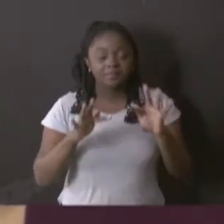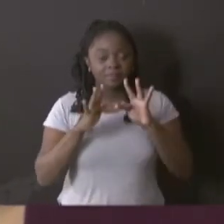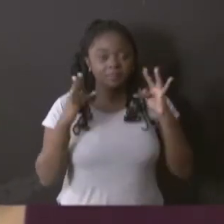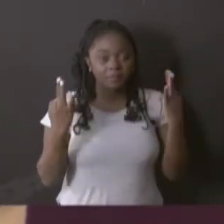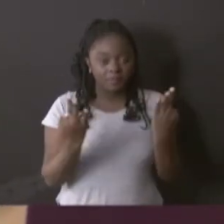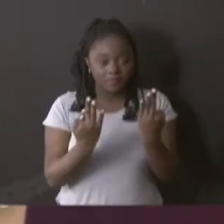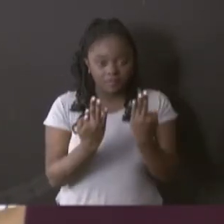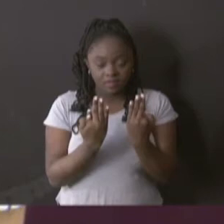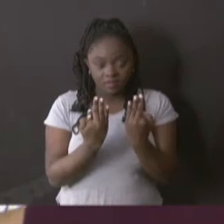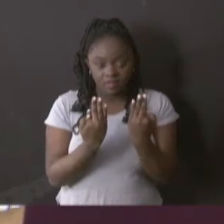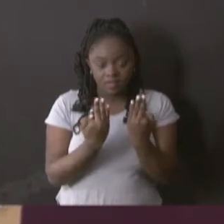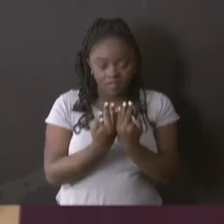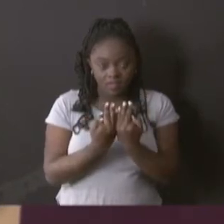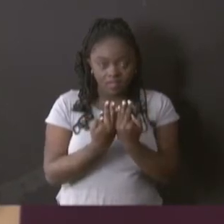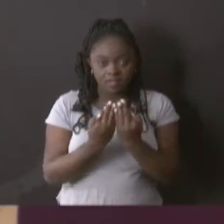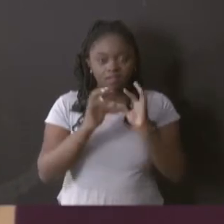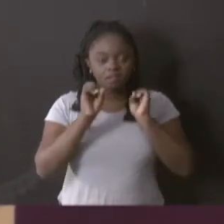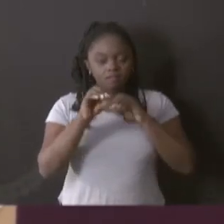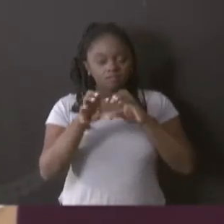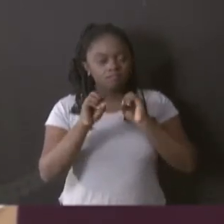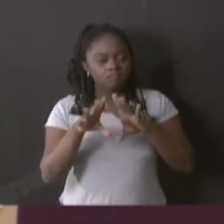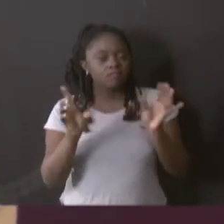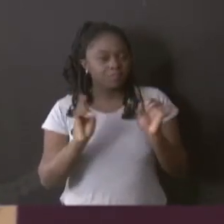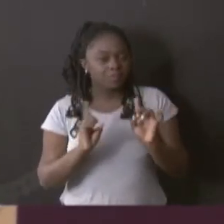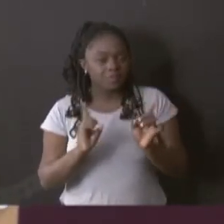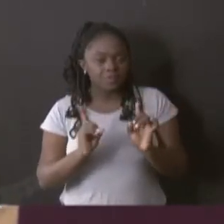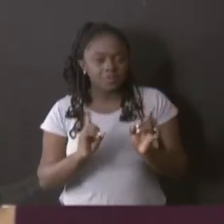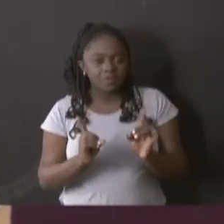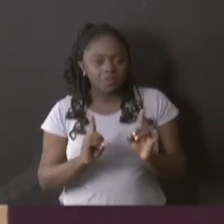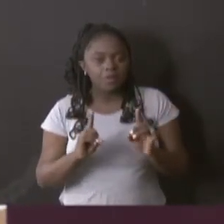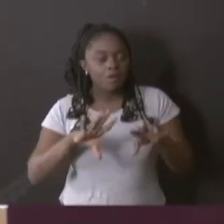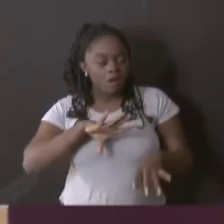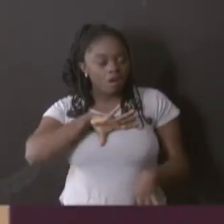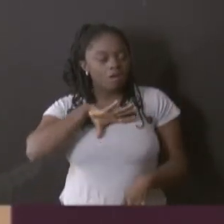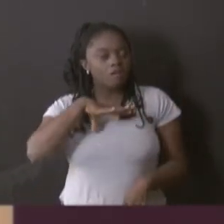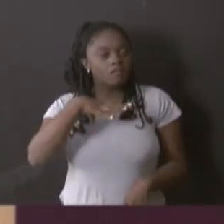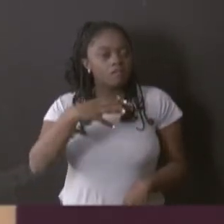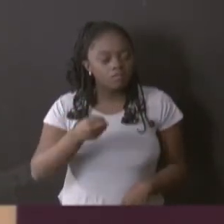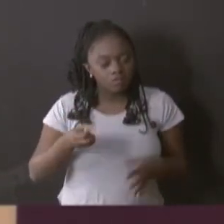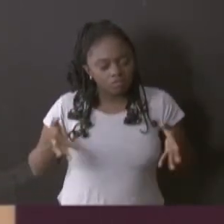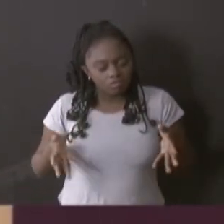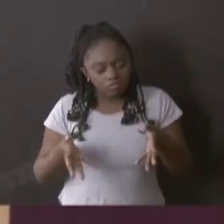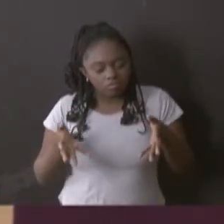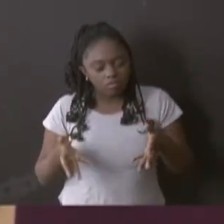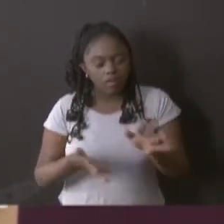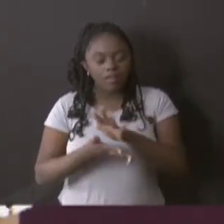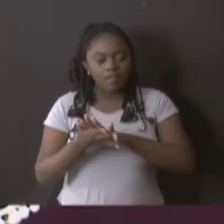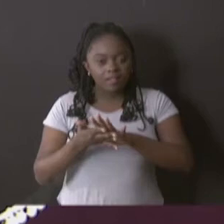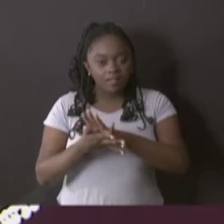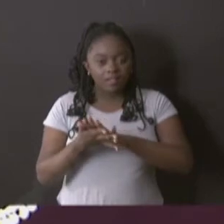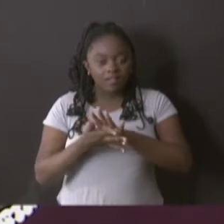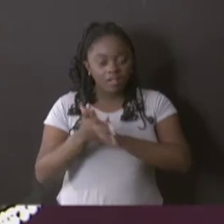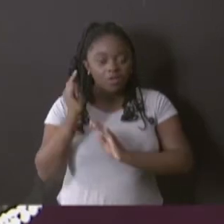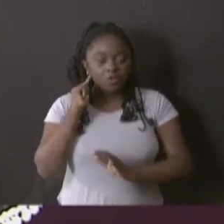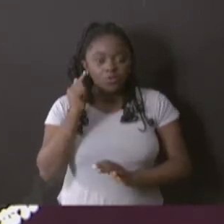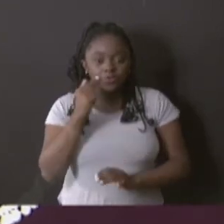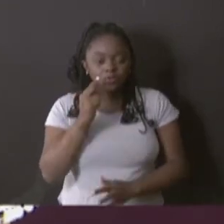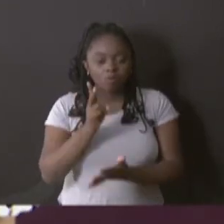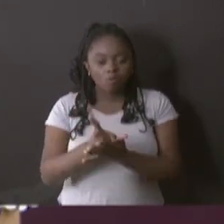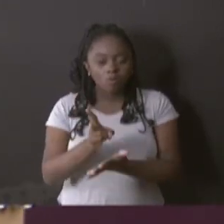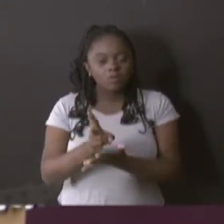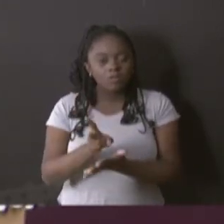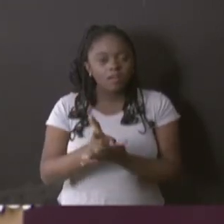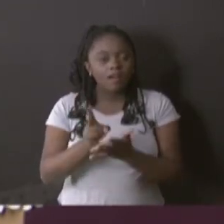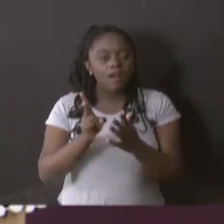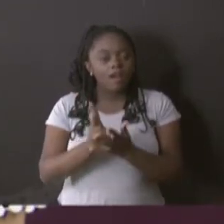família não ensinou, não encorajou que ele andasse com suas próprias pernas,